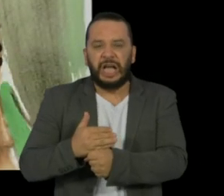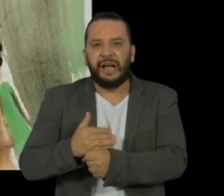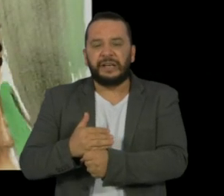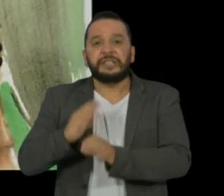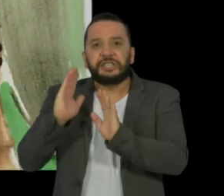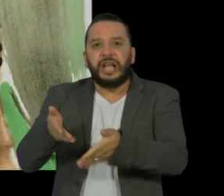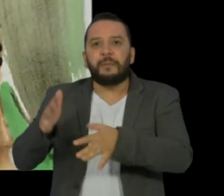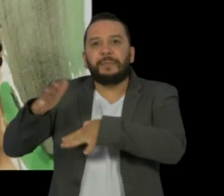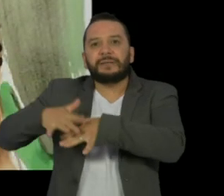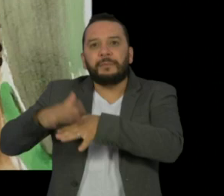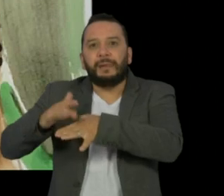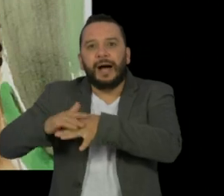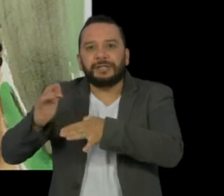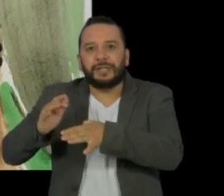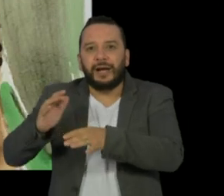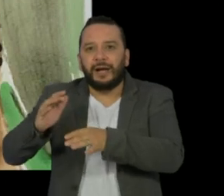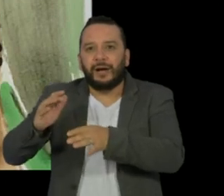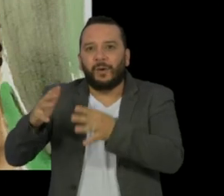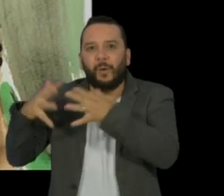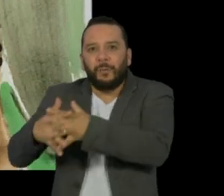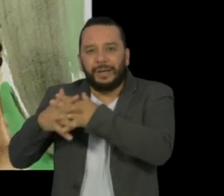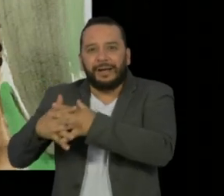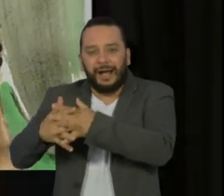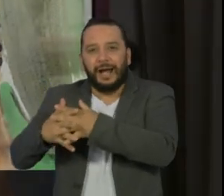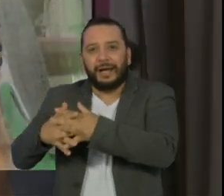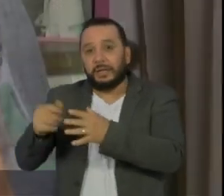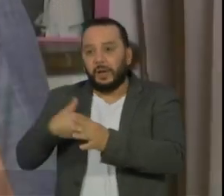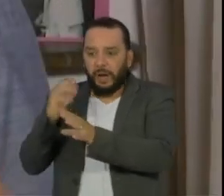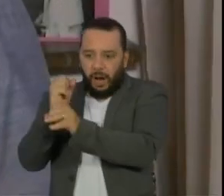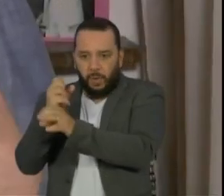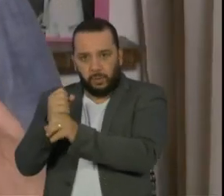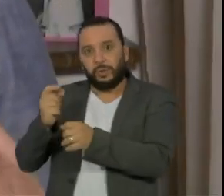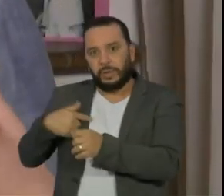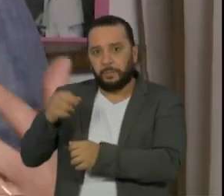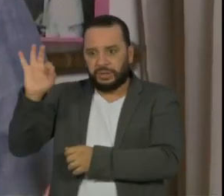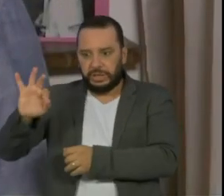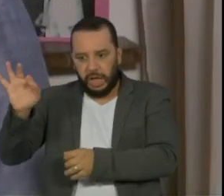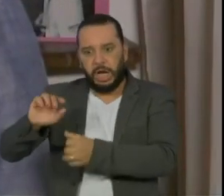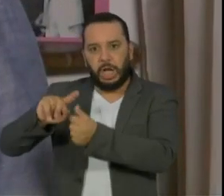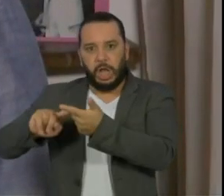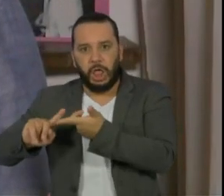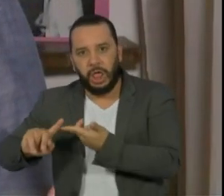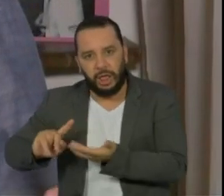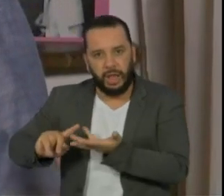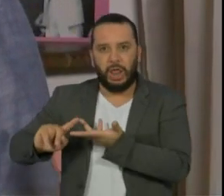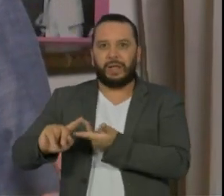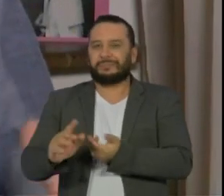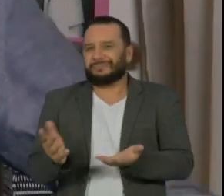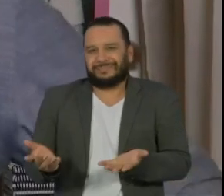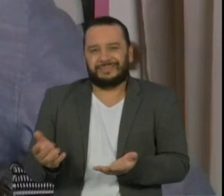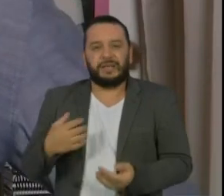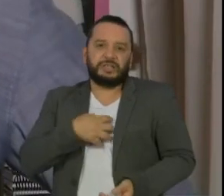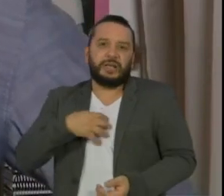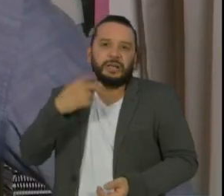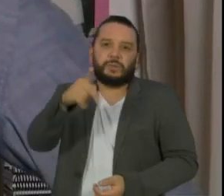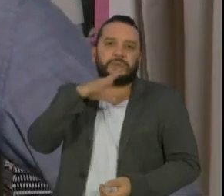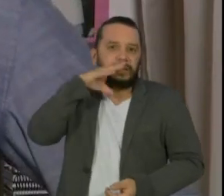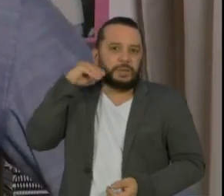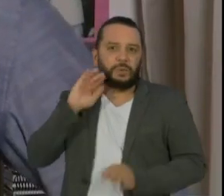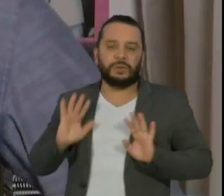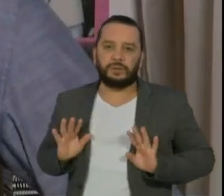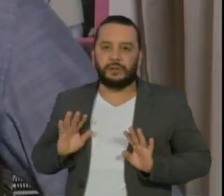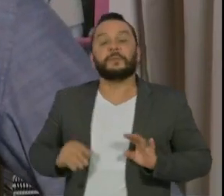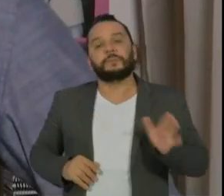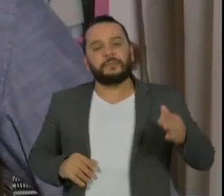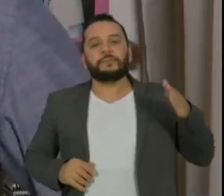as suas falas. Então, acho que cada um vai ter um estilo. E o Bolsonaro, ele é bastante histriônico, né? Ele é muito pomposo, ele